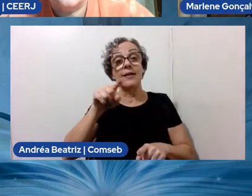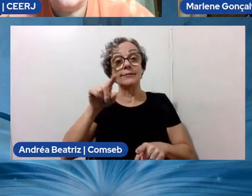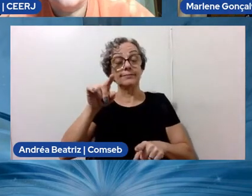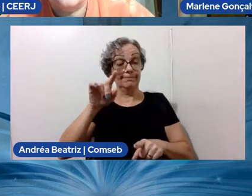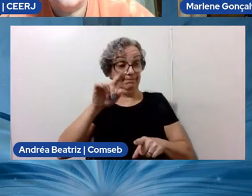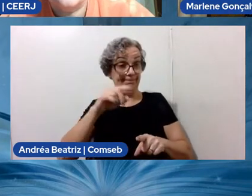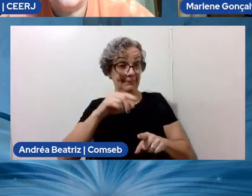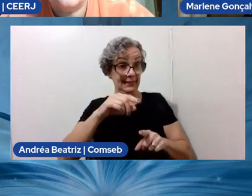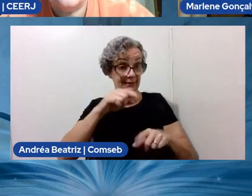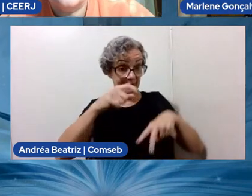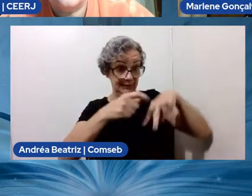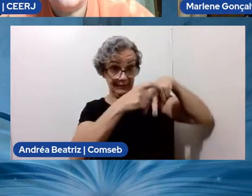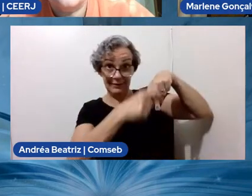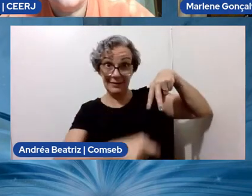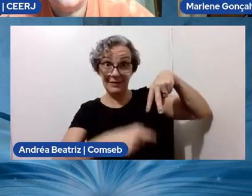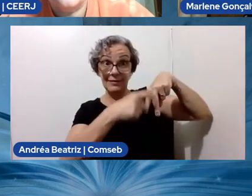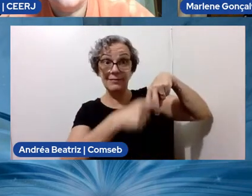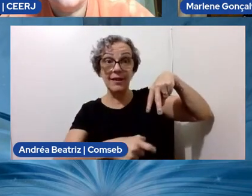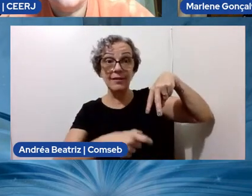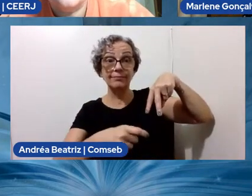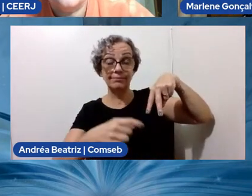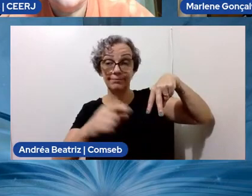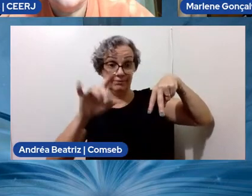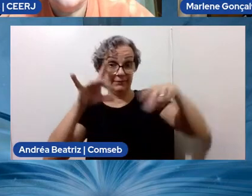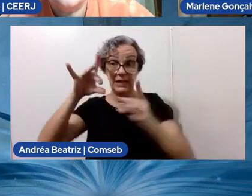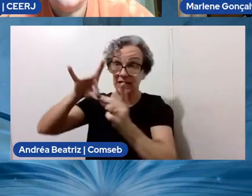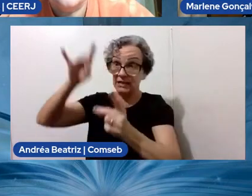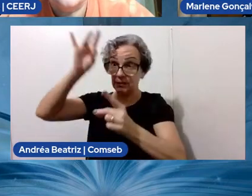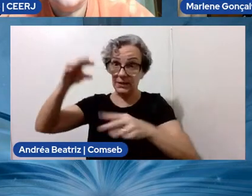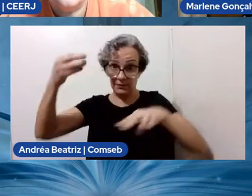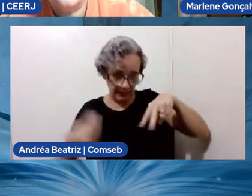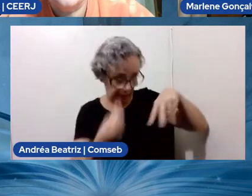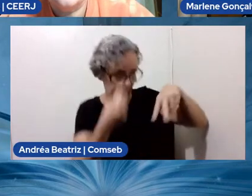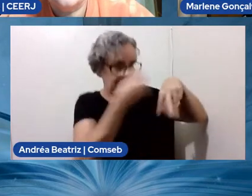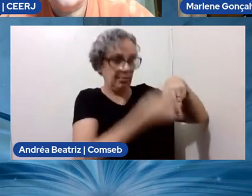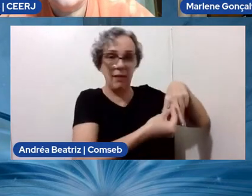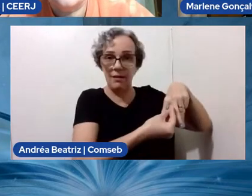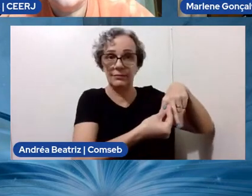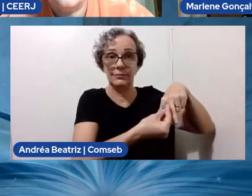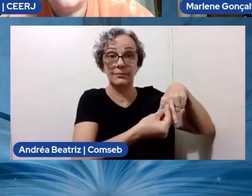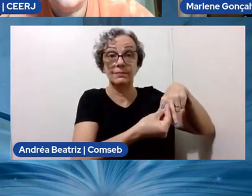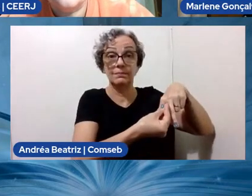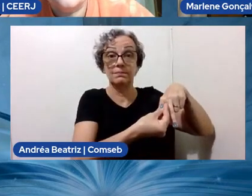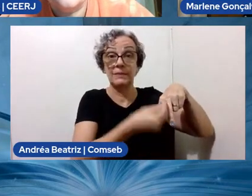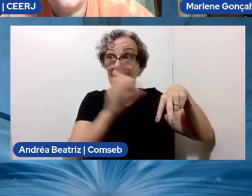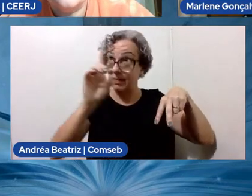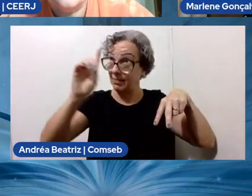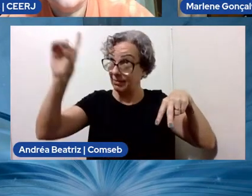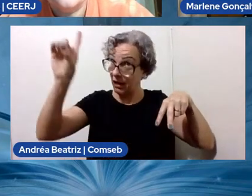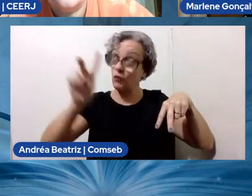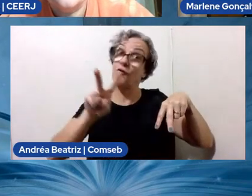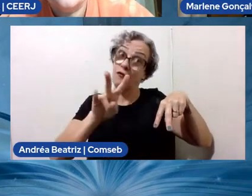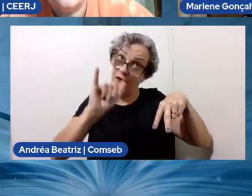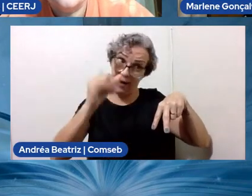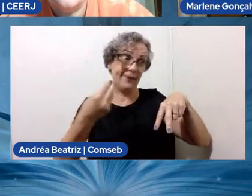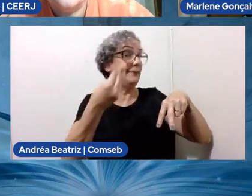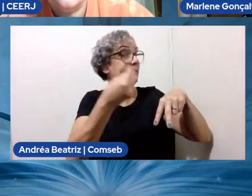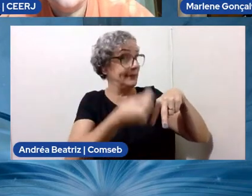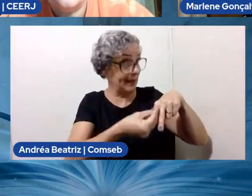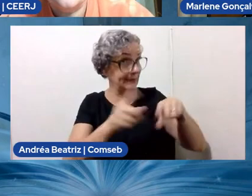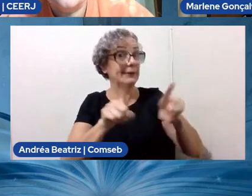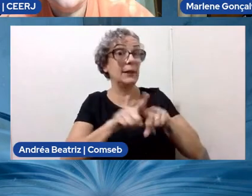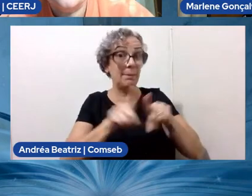dúvida que o homem, se chegar a criar o homem, Deus colocará um espírito. Da mesma maneira